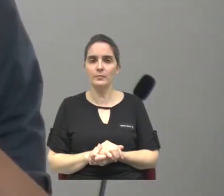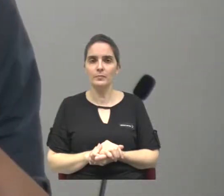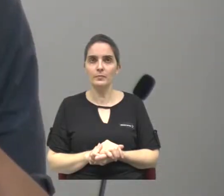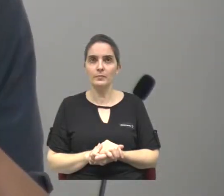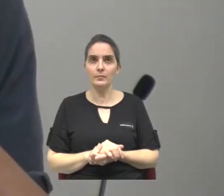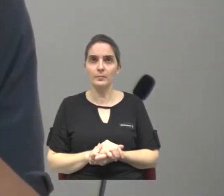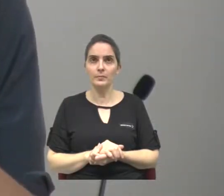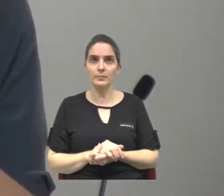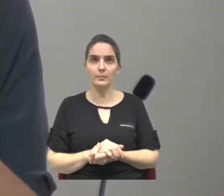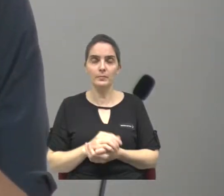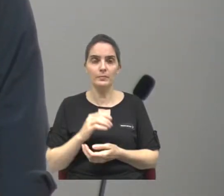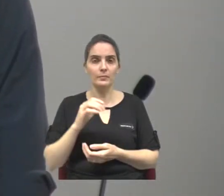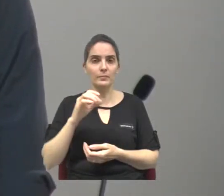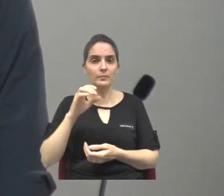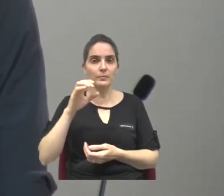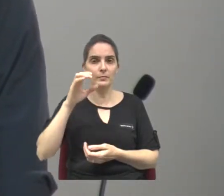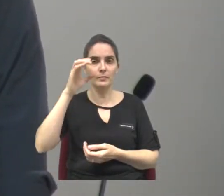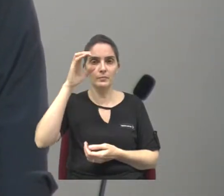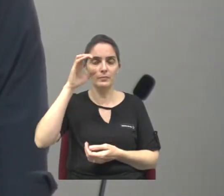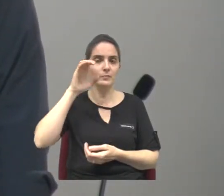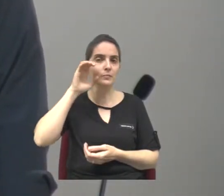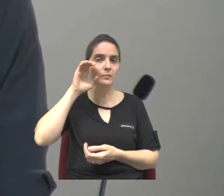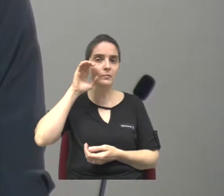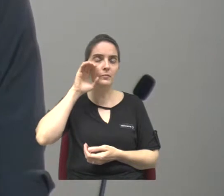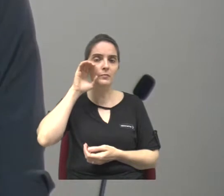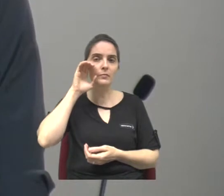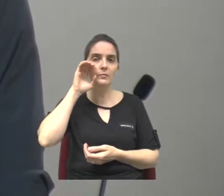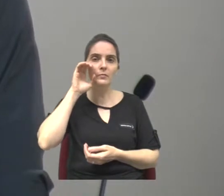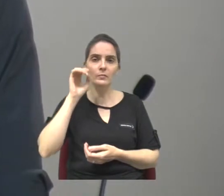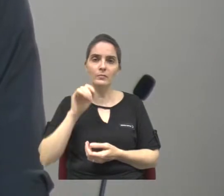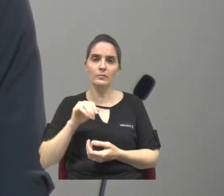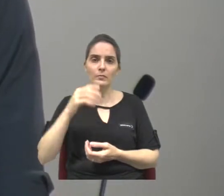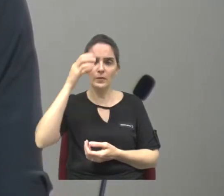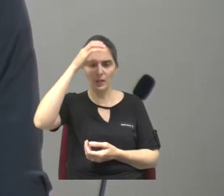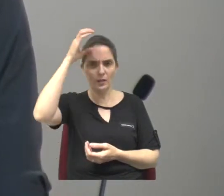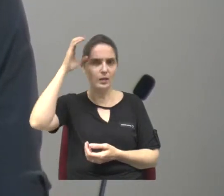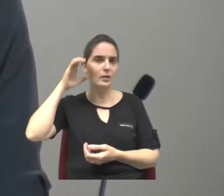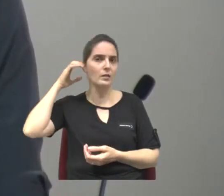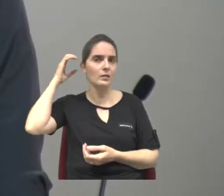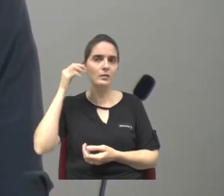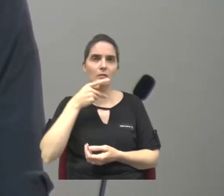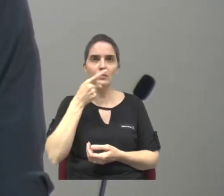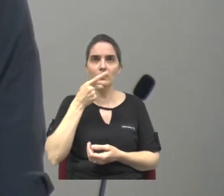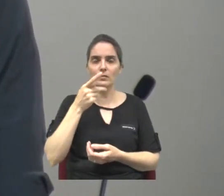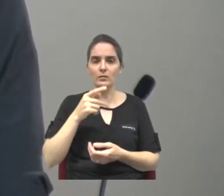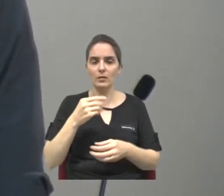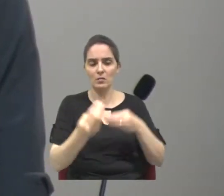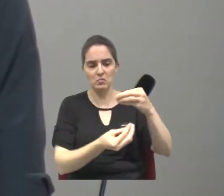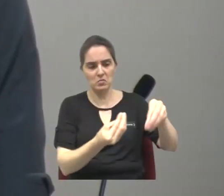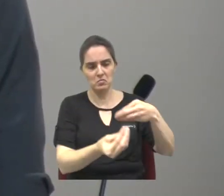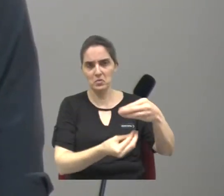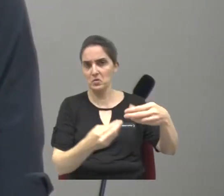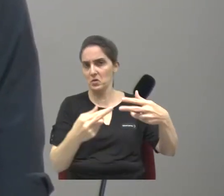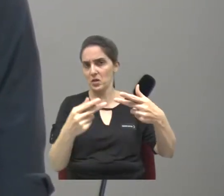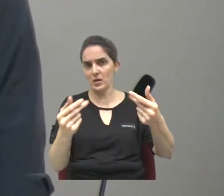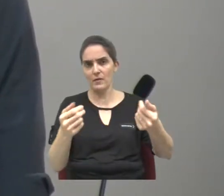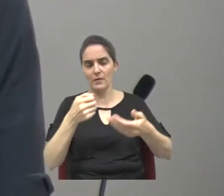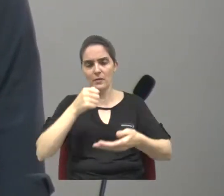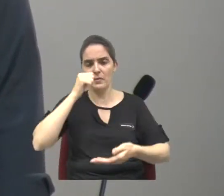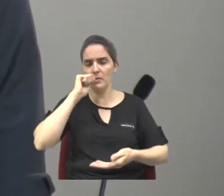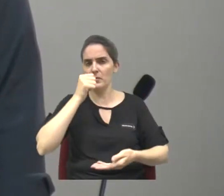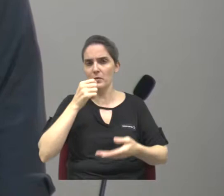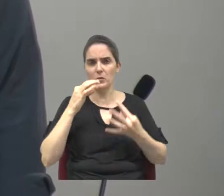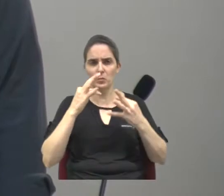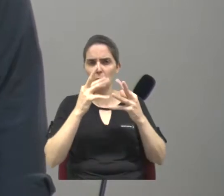a vereadora Carol falou que queria saber o que é o Chai. É uma mistura, tem vodka, tem uísque, vai de tudo ali que você imaginar. Acho que são